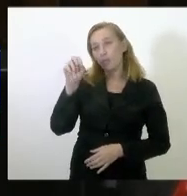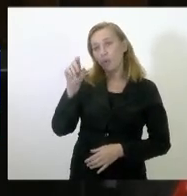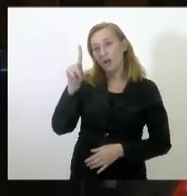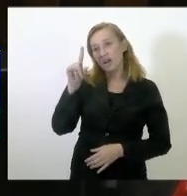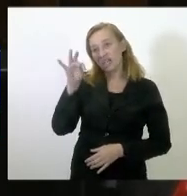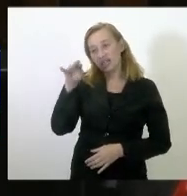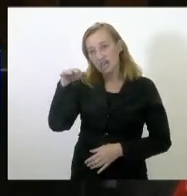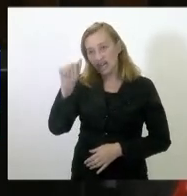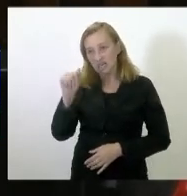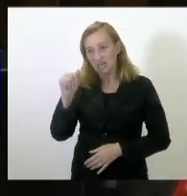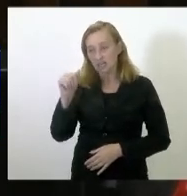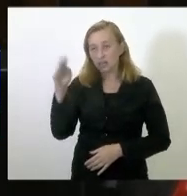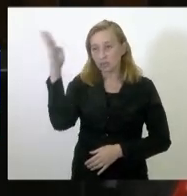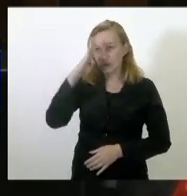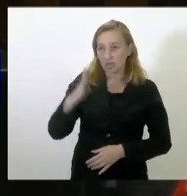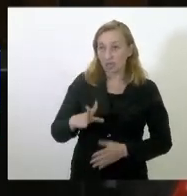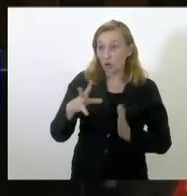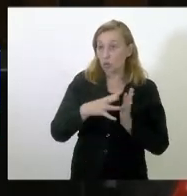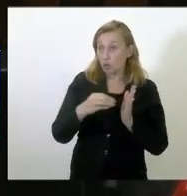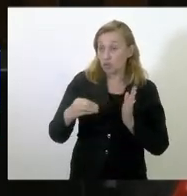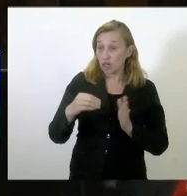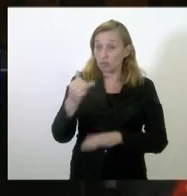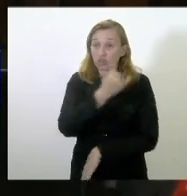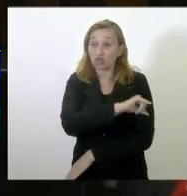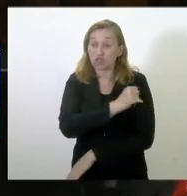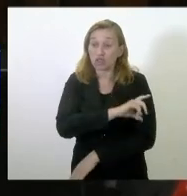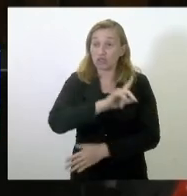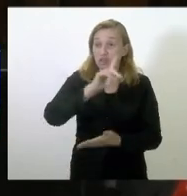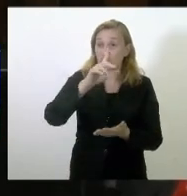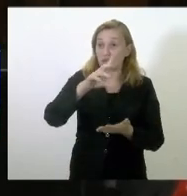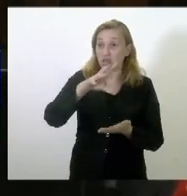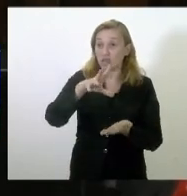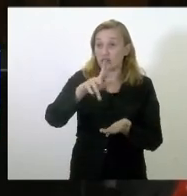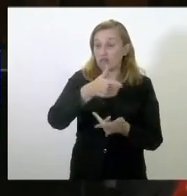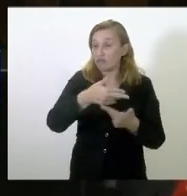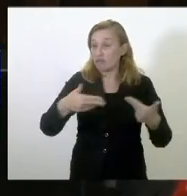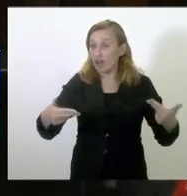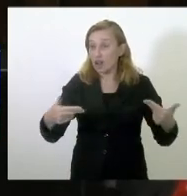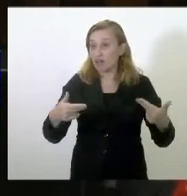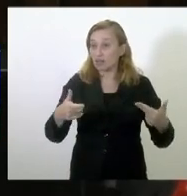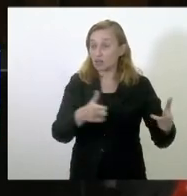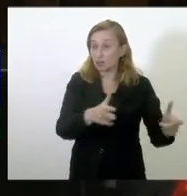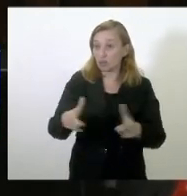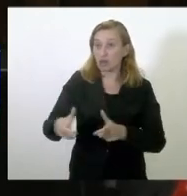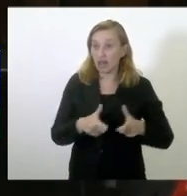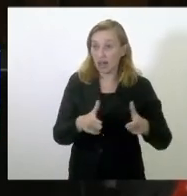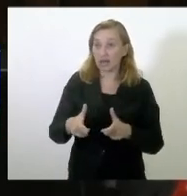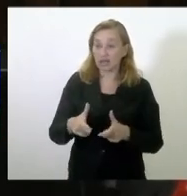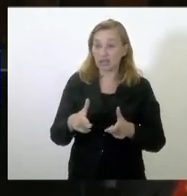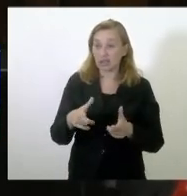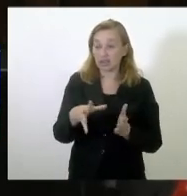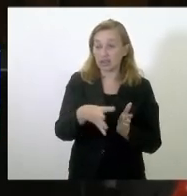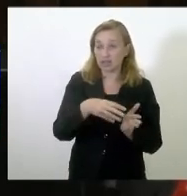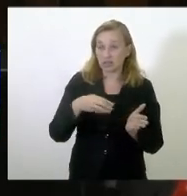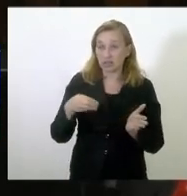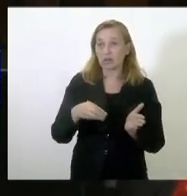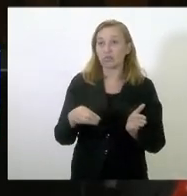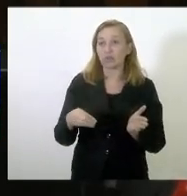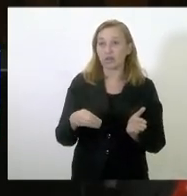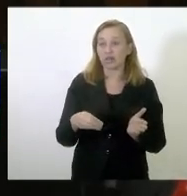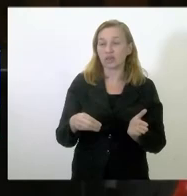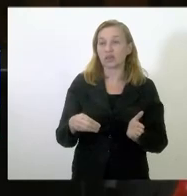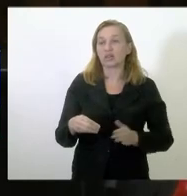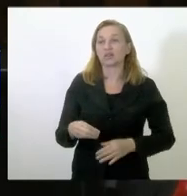está sendo replicado por vários estados, por várias regiões, e, sem dúvida nenhuma, é o Rio de Janeiro saindo na vanguarda